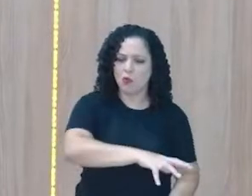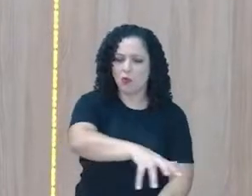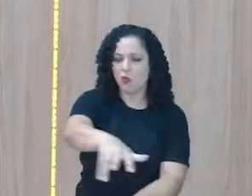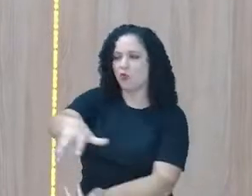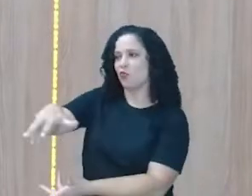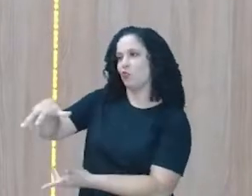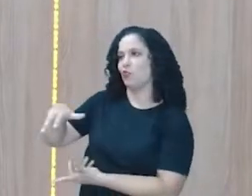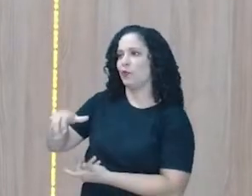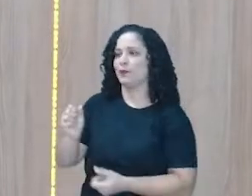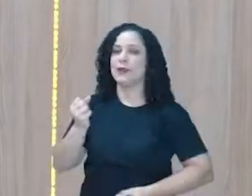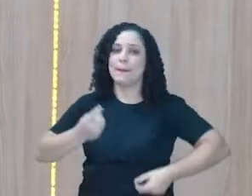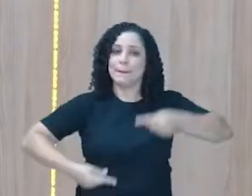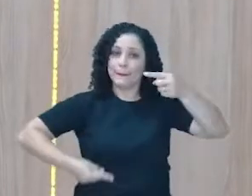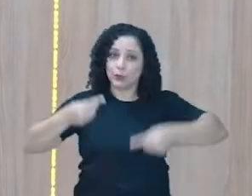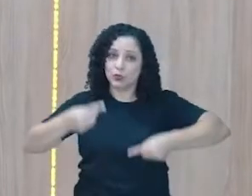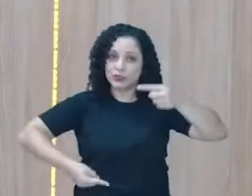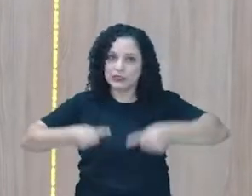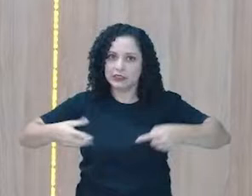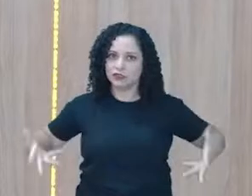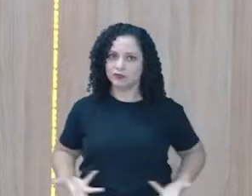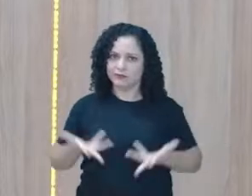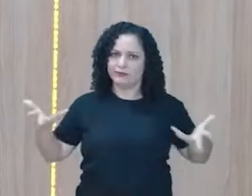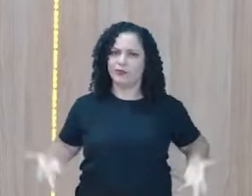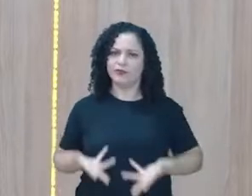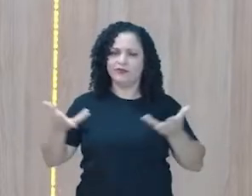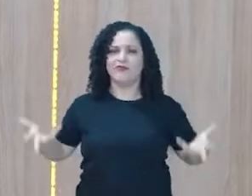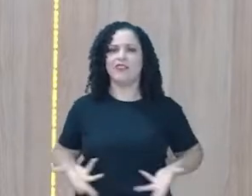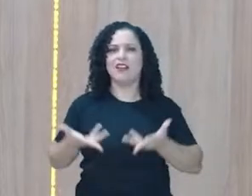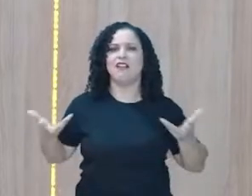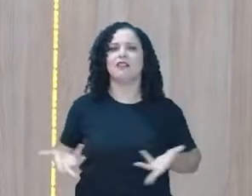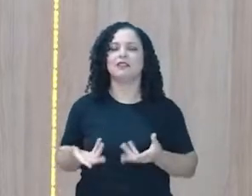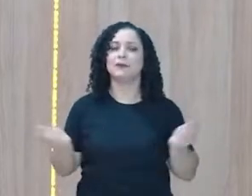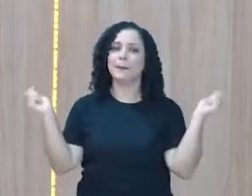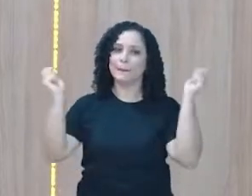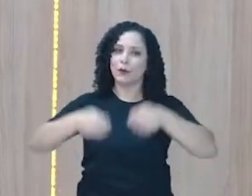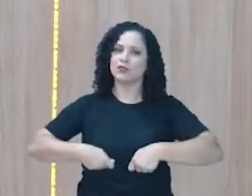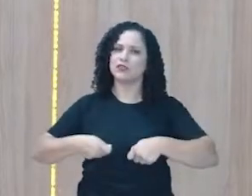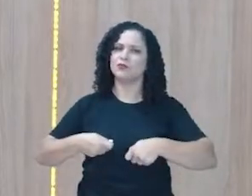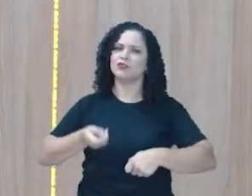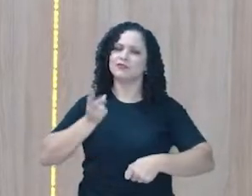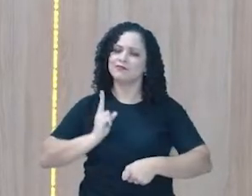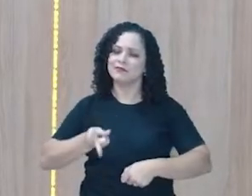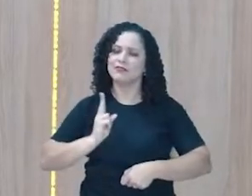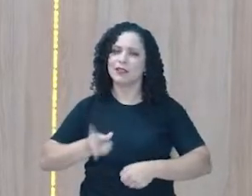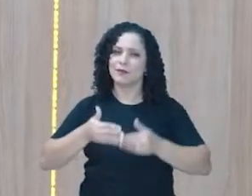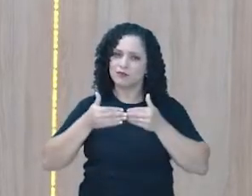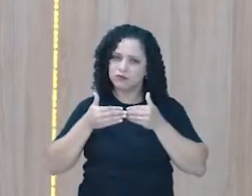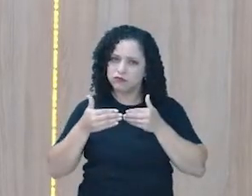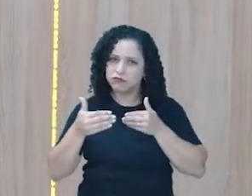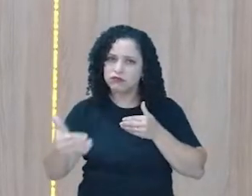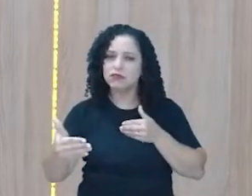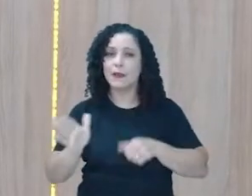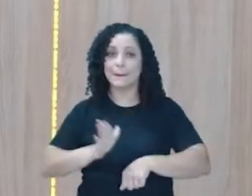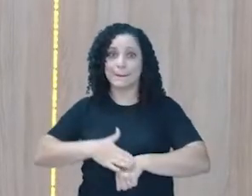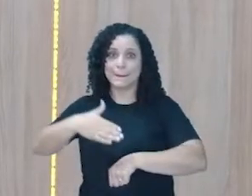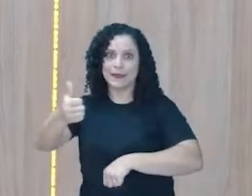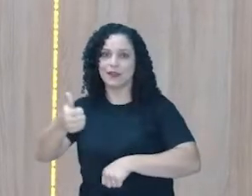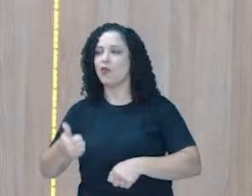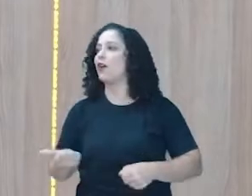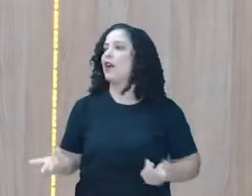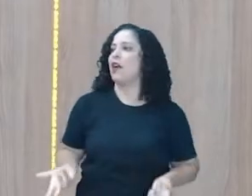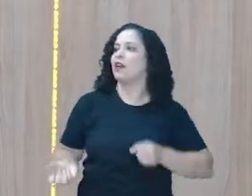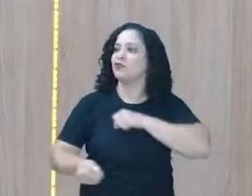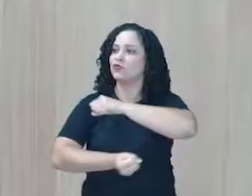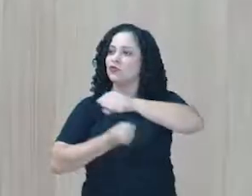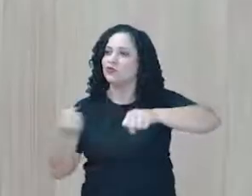né, políticas de incentivos mais para que possamos caminhar de uma forma mais sustentável.